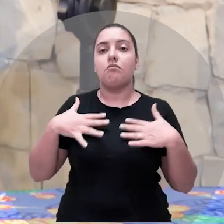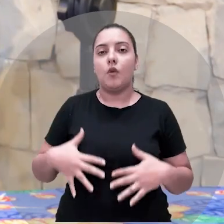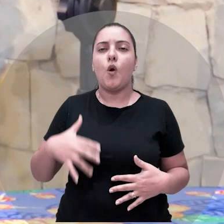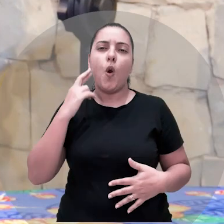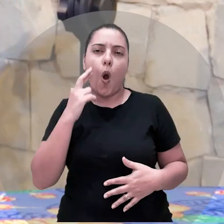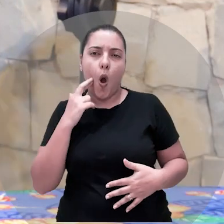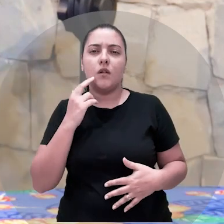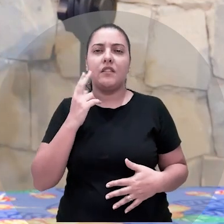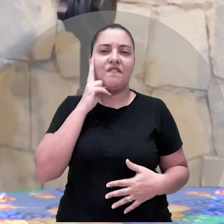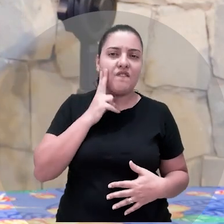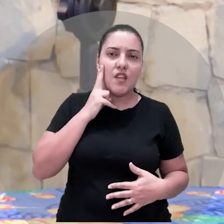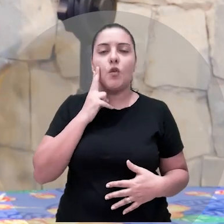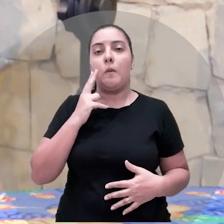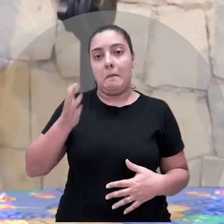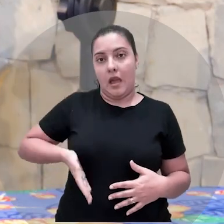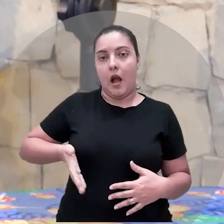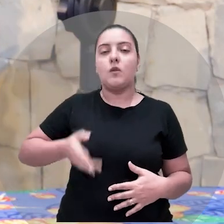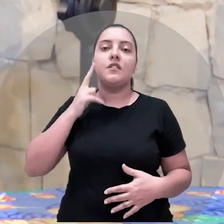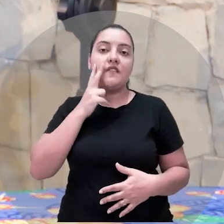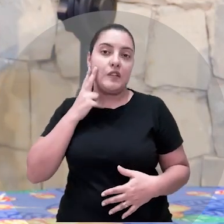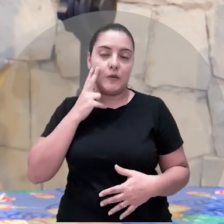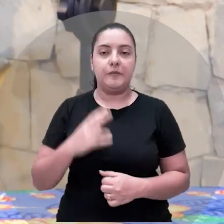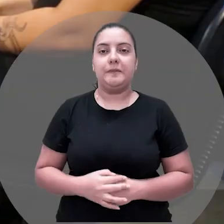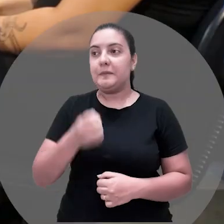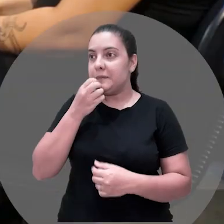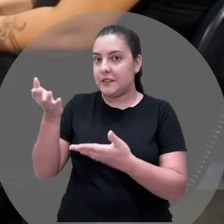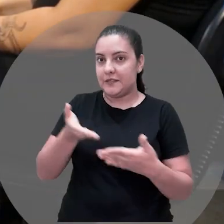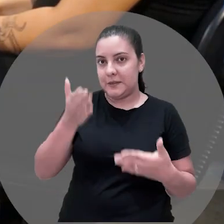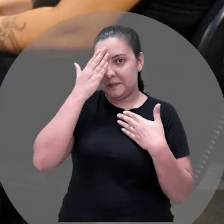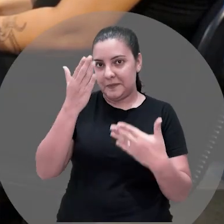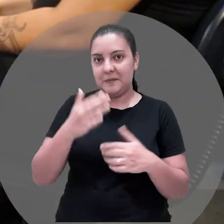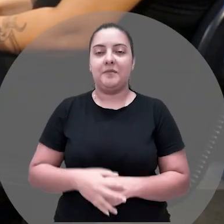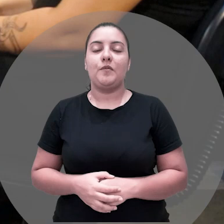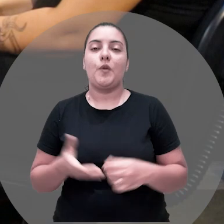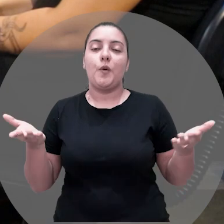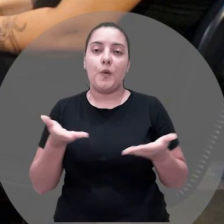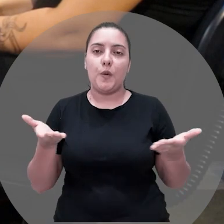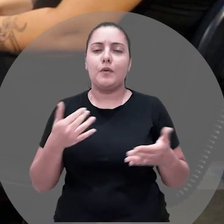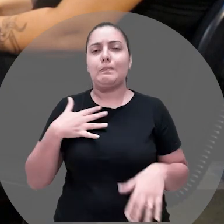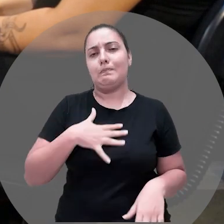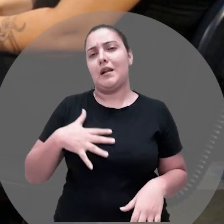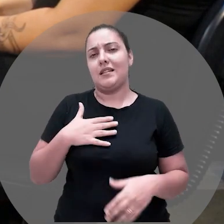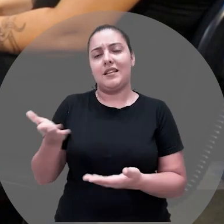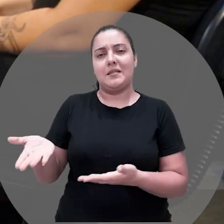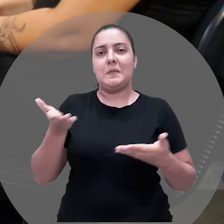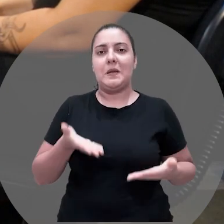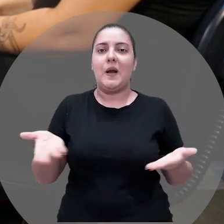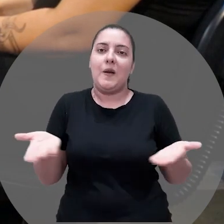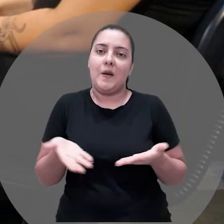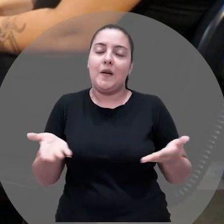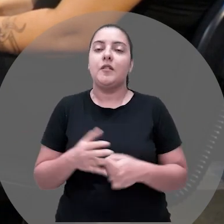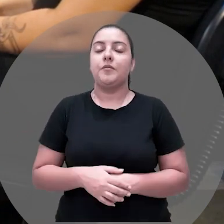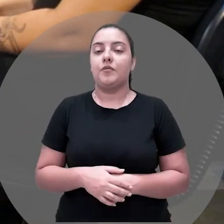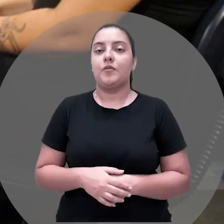uma blusa estampada rosa com vinho e uma calça vinho mas bem-vinda gratidão por estar aqui é um prazer